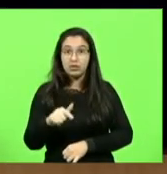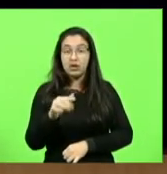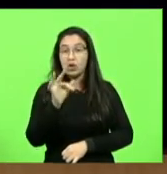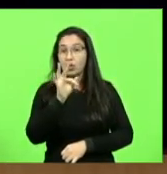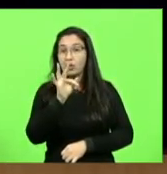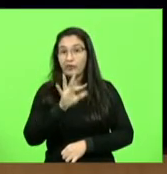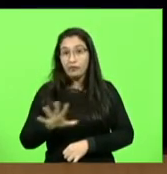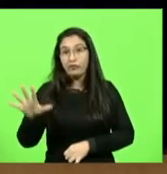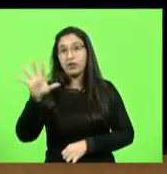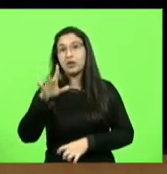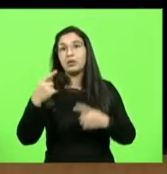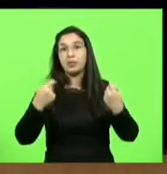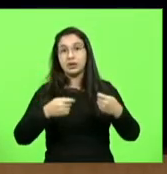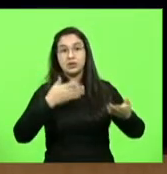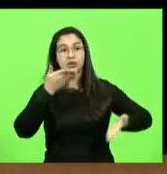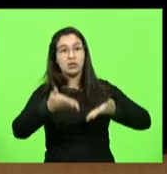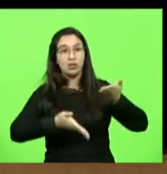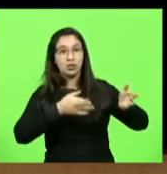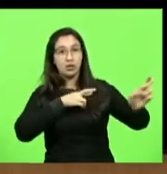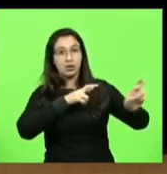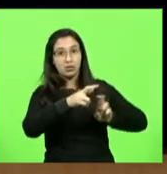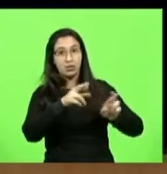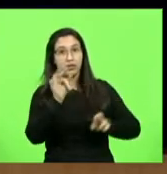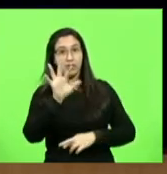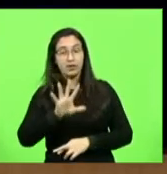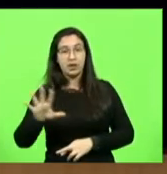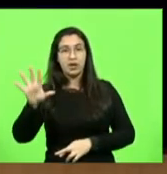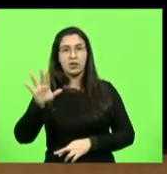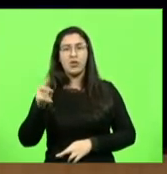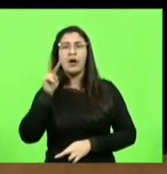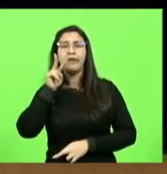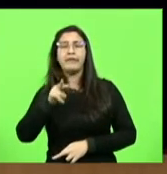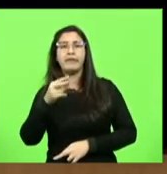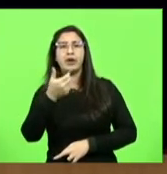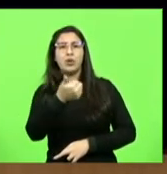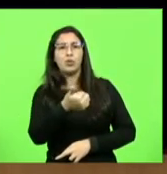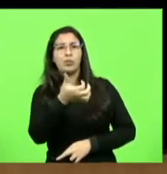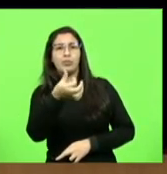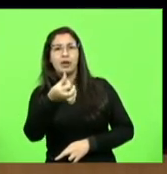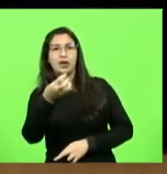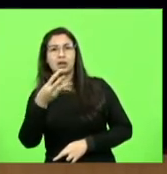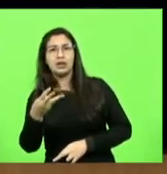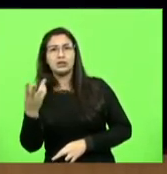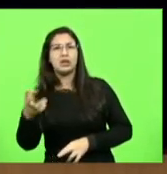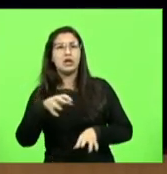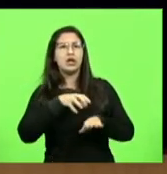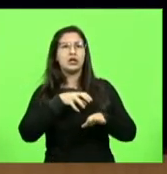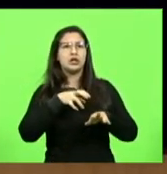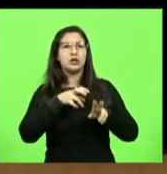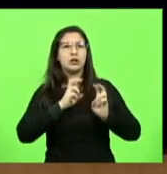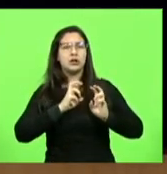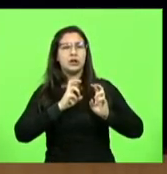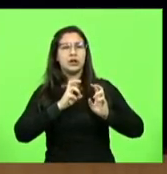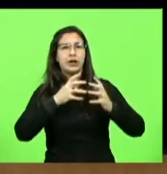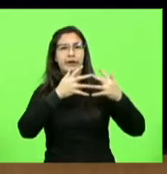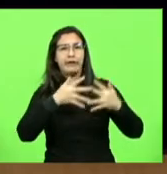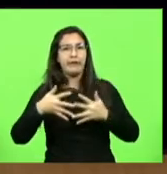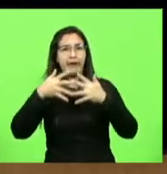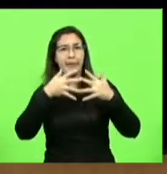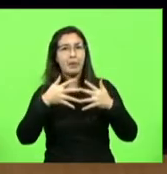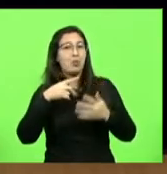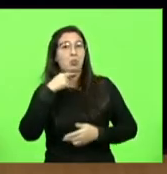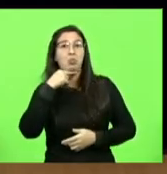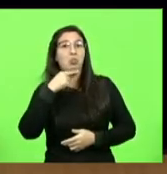rodovias federais. Mas aí você pega a 163 no extremo oeste, os caminhões não passam mais na 163 porque não tem